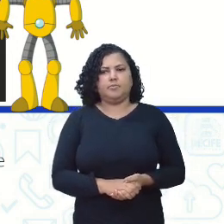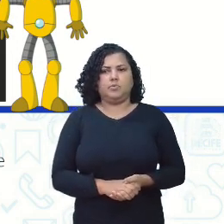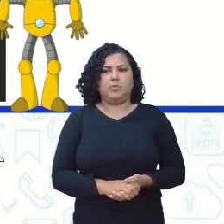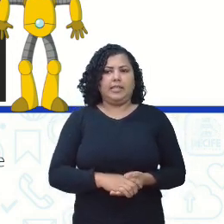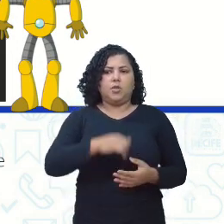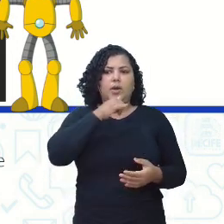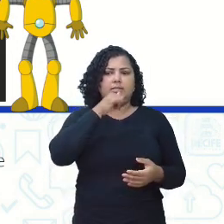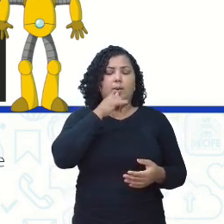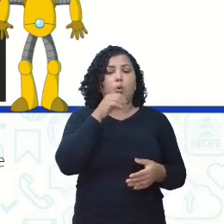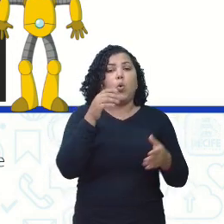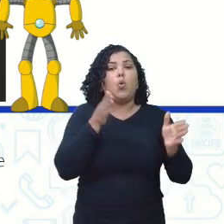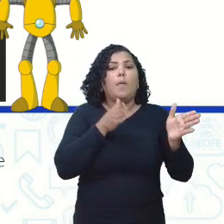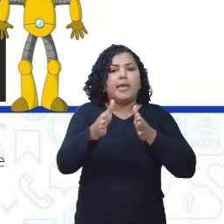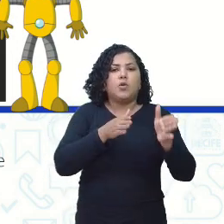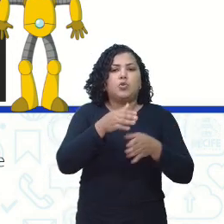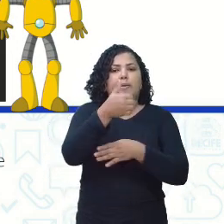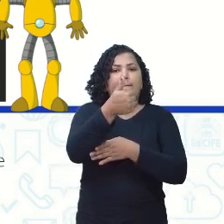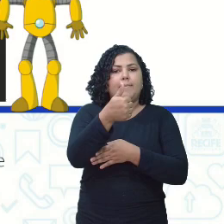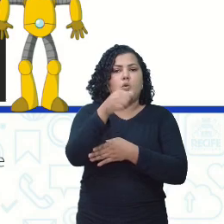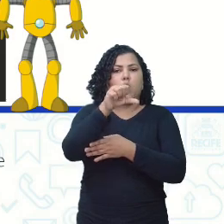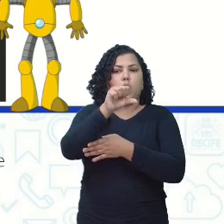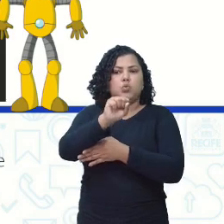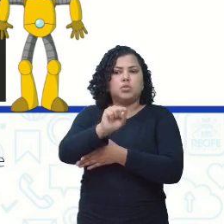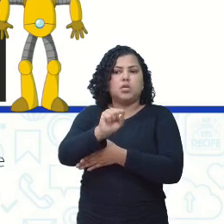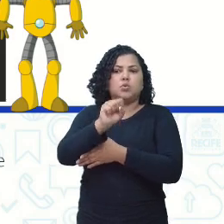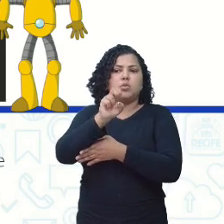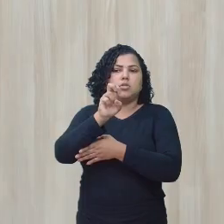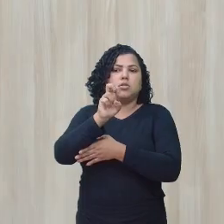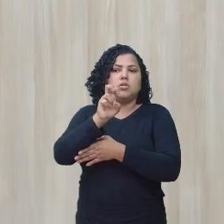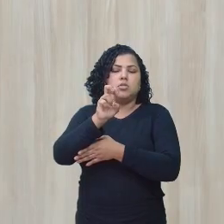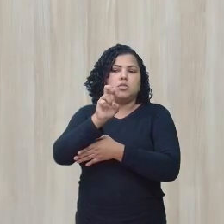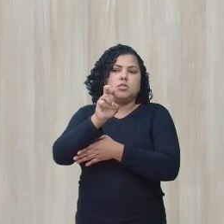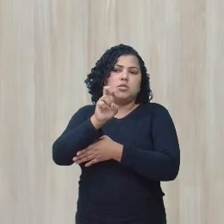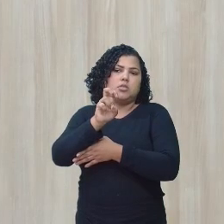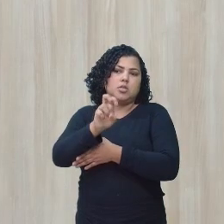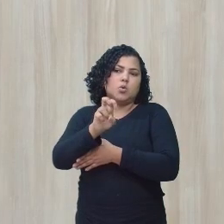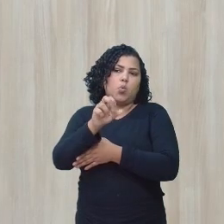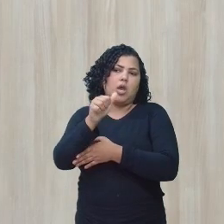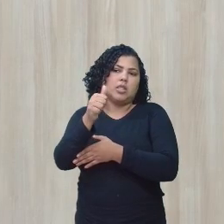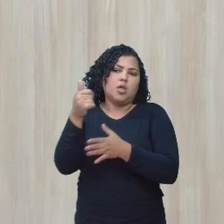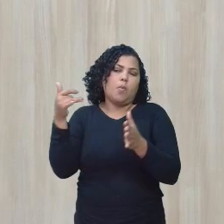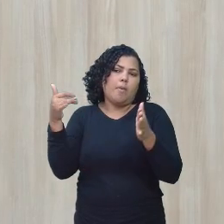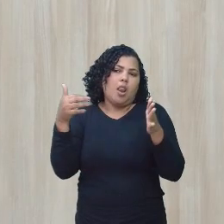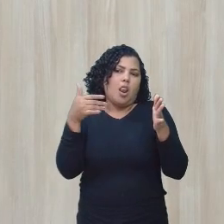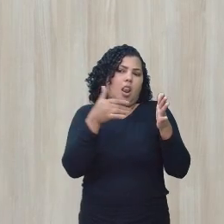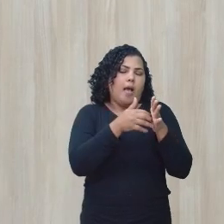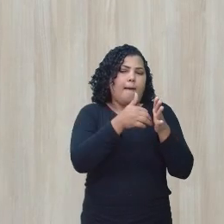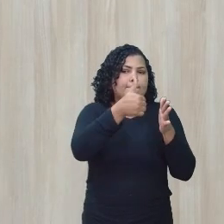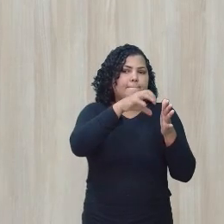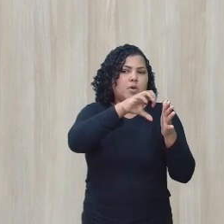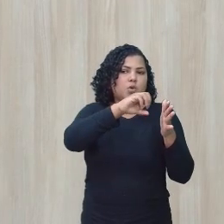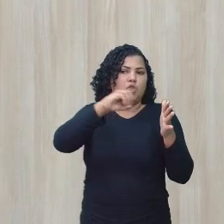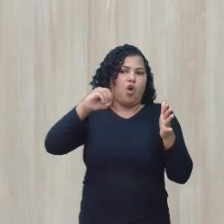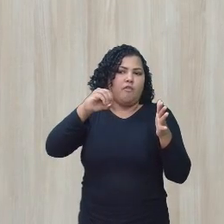120 mil pessoas, né, dentro desse período de 50 anos, para